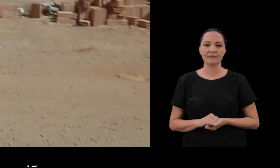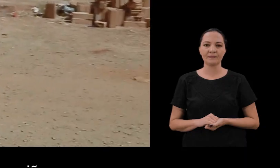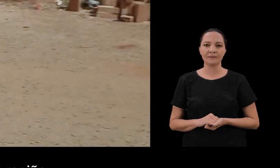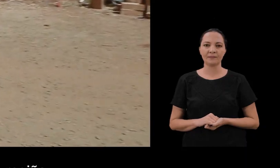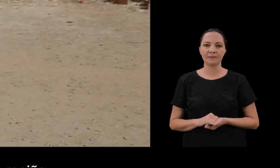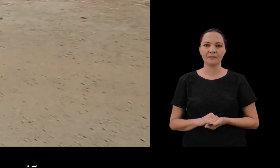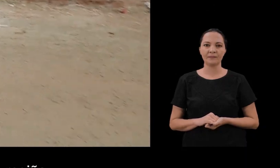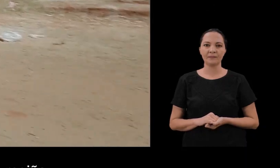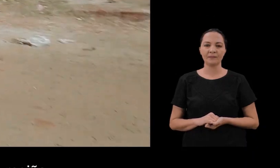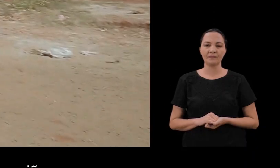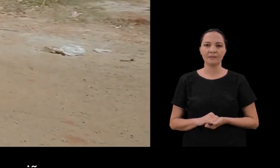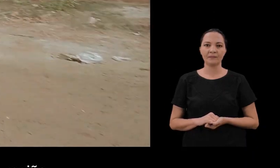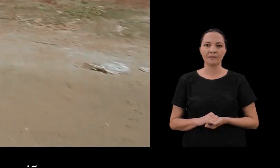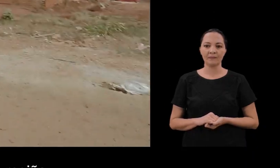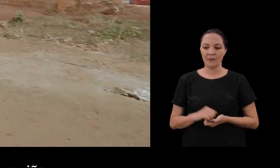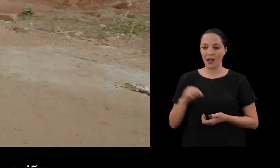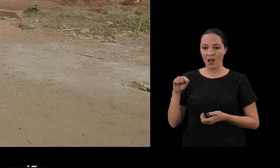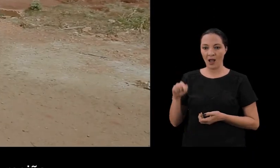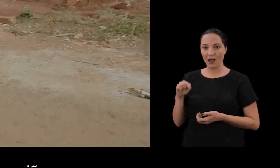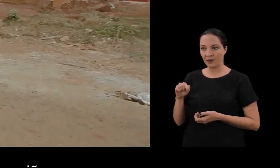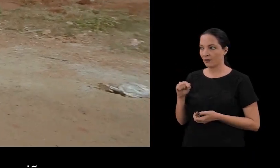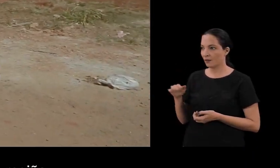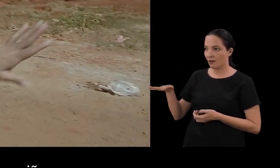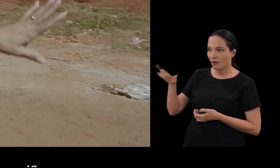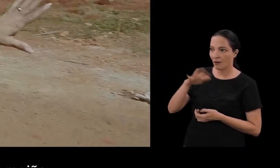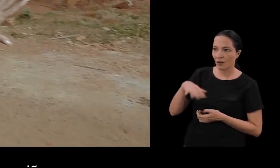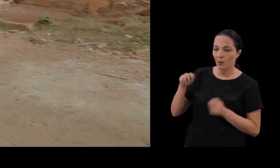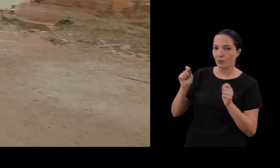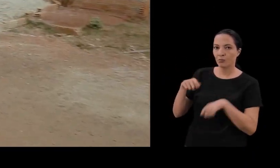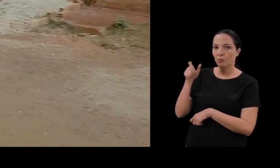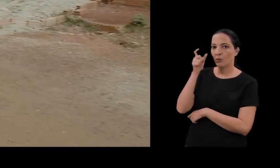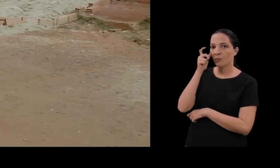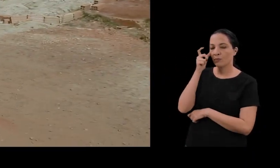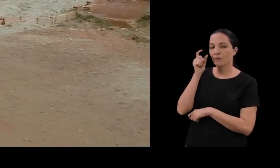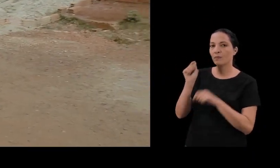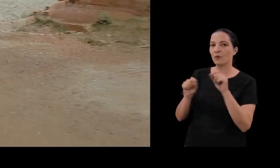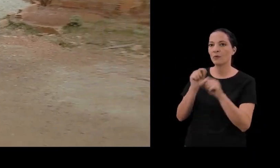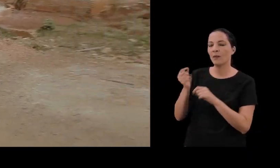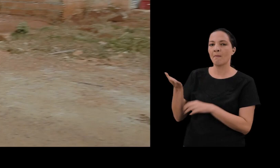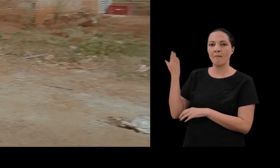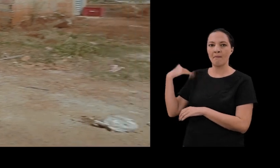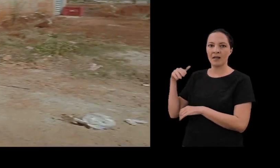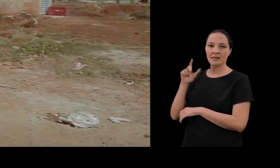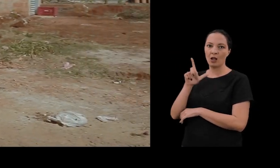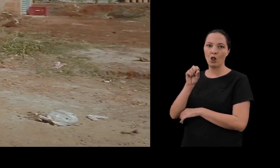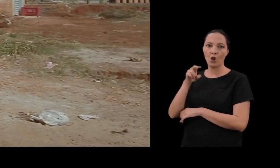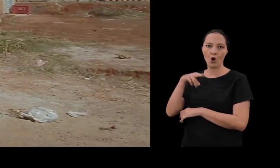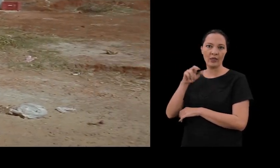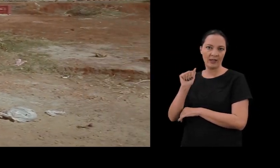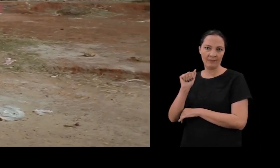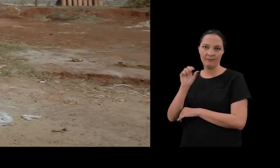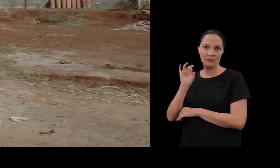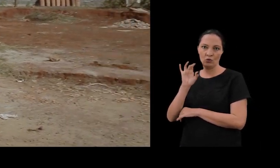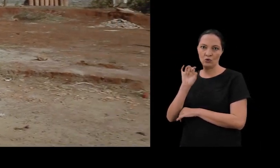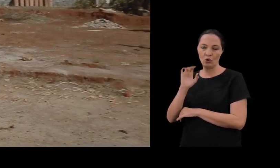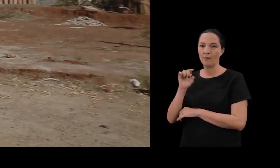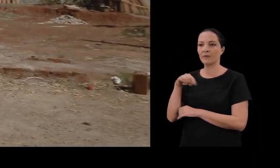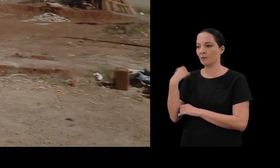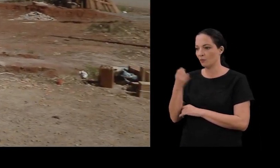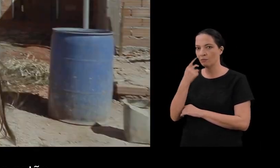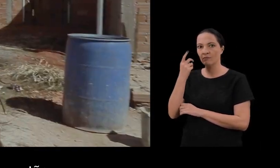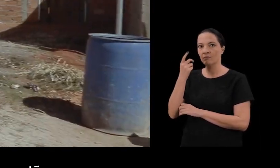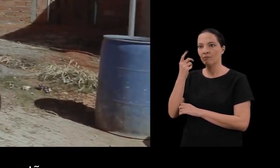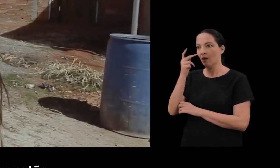Aqui nessa parte que vocês podem observar, toda era de lona, né? O pessoal morava mesmo nas